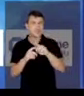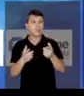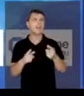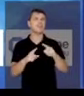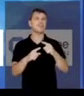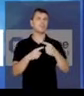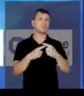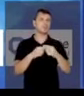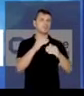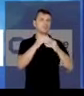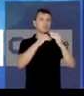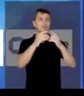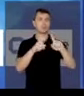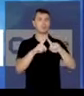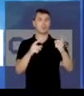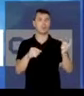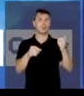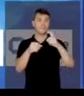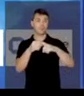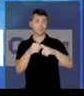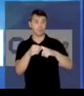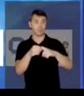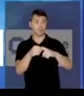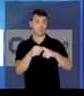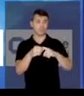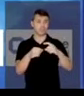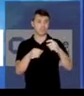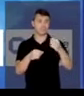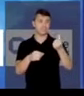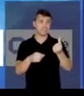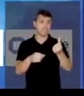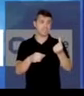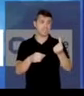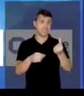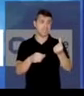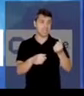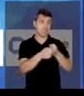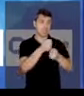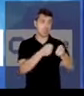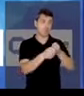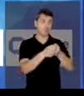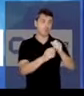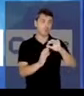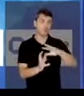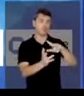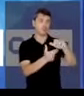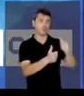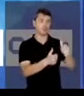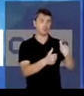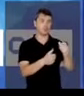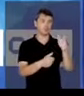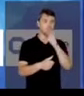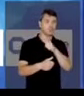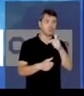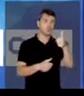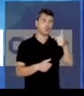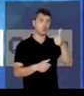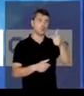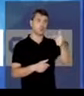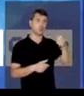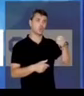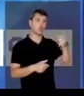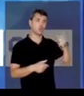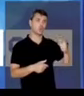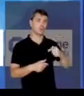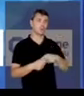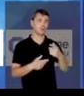a pessoa responsável por lhe deixar na cadeia esse período todo? Olha, não tem nada de especial. Eu não